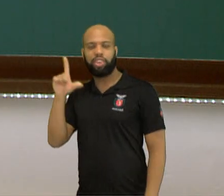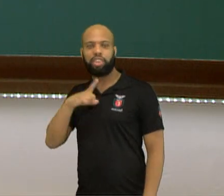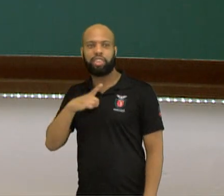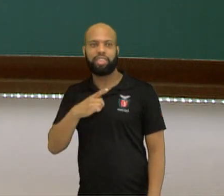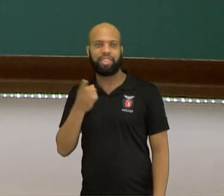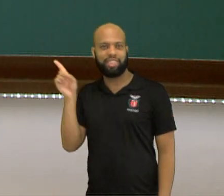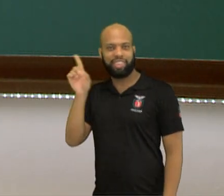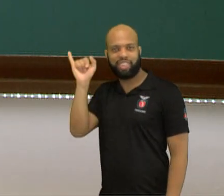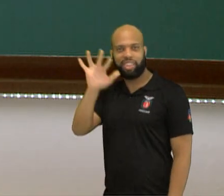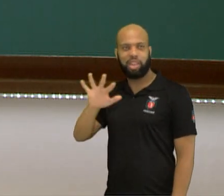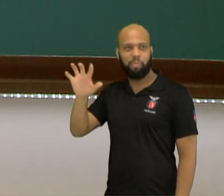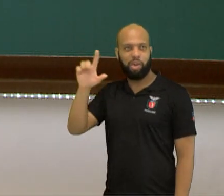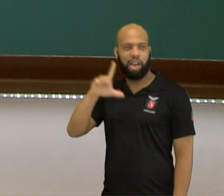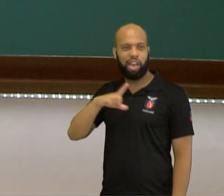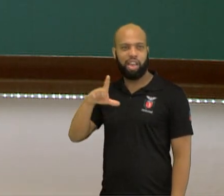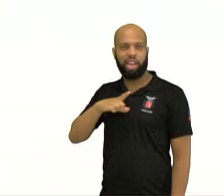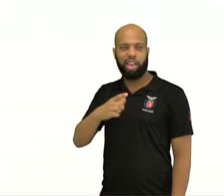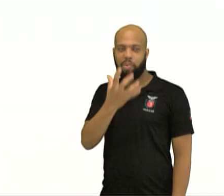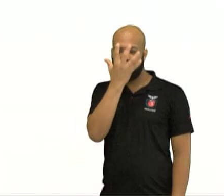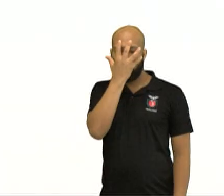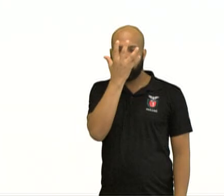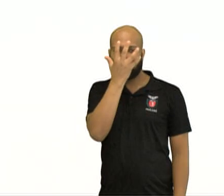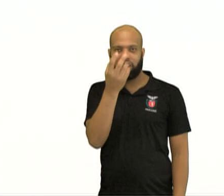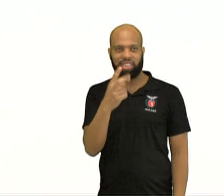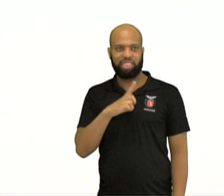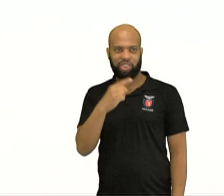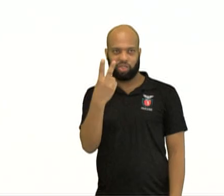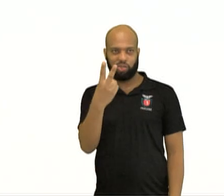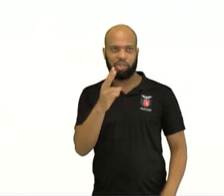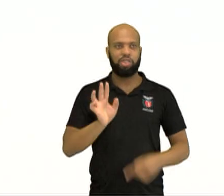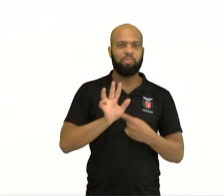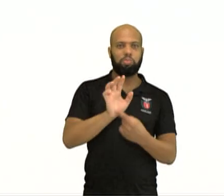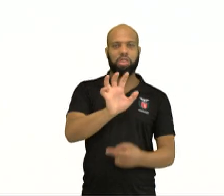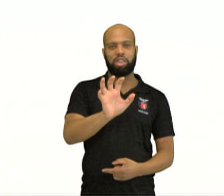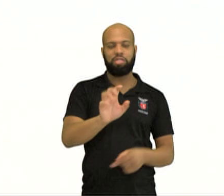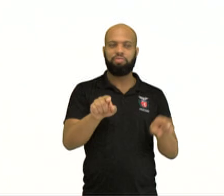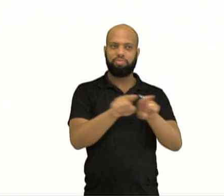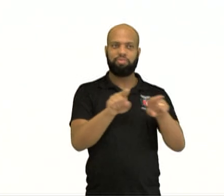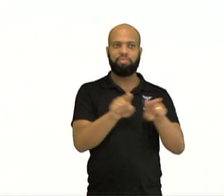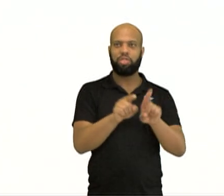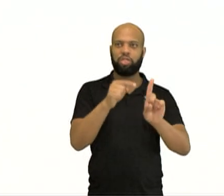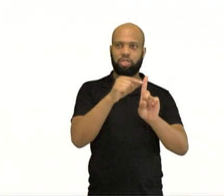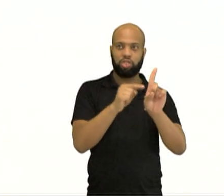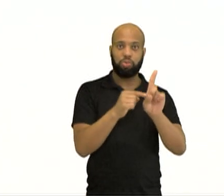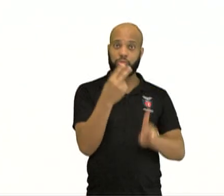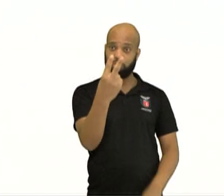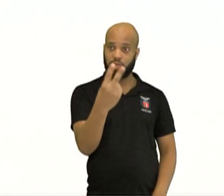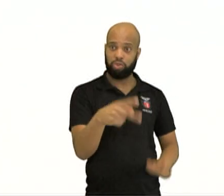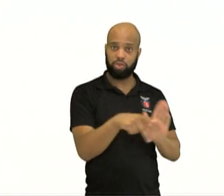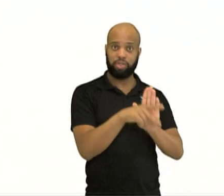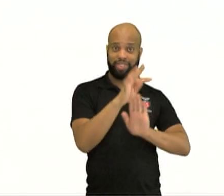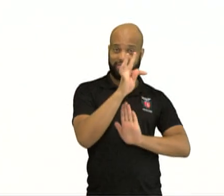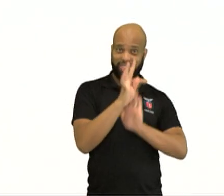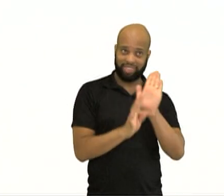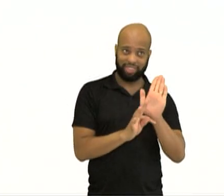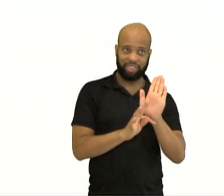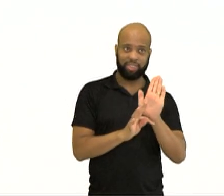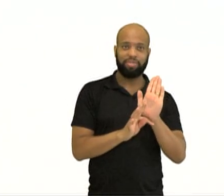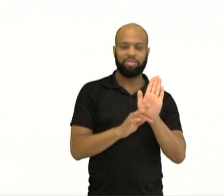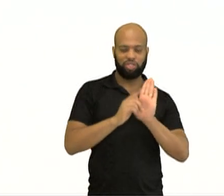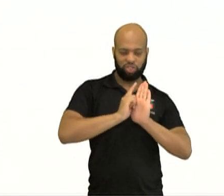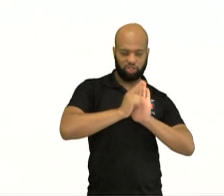esta imagem, né? Ela retrata muito bem esses 2 gêneros do texto, né?